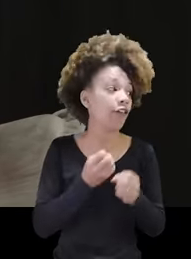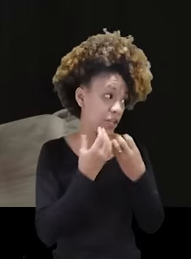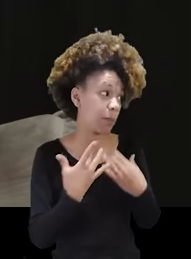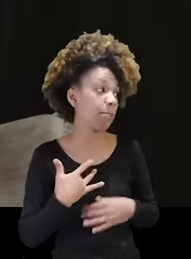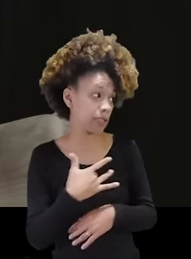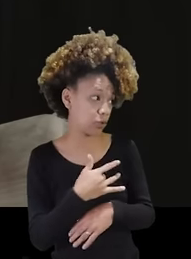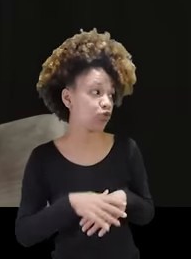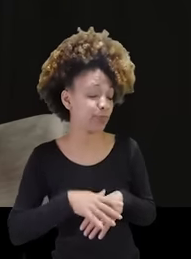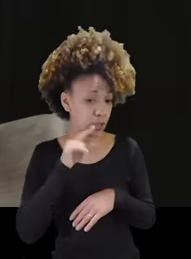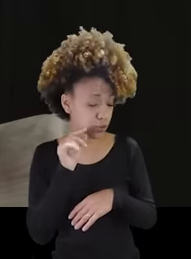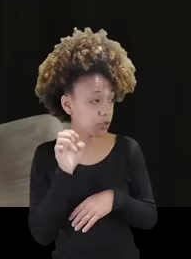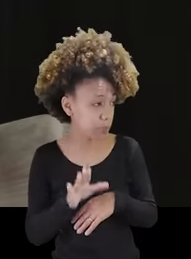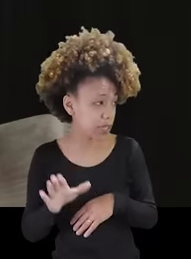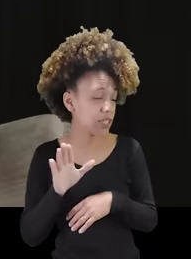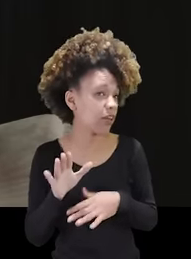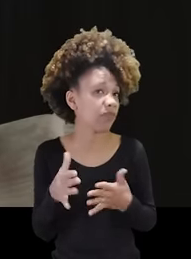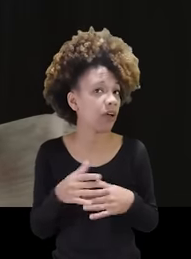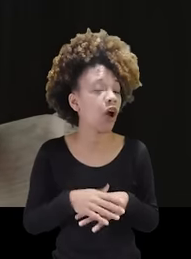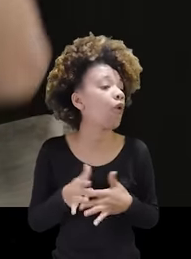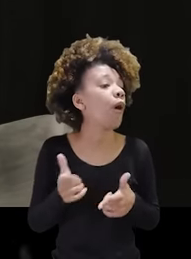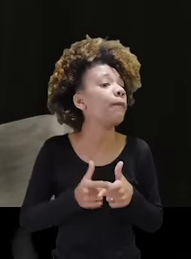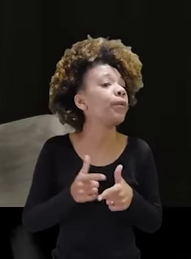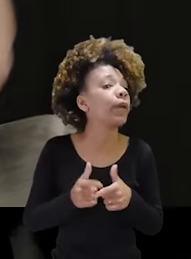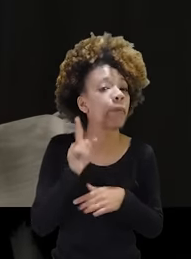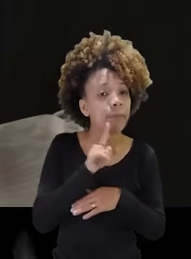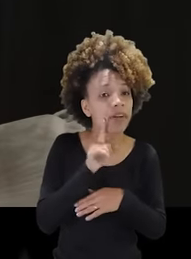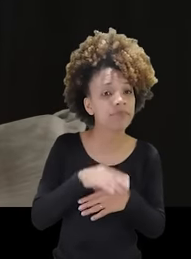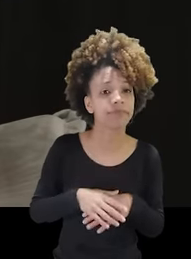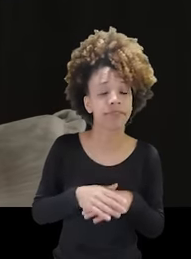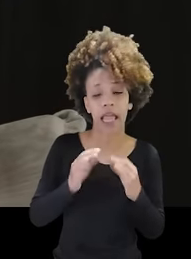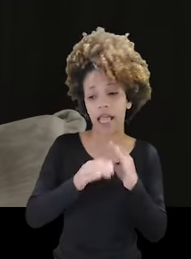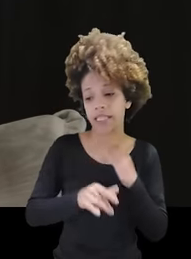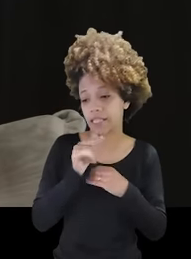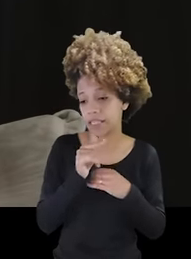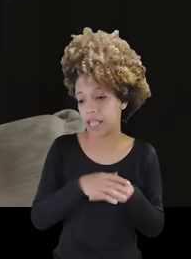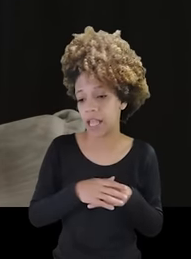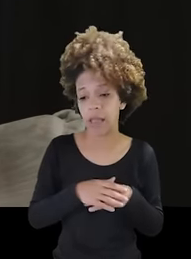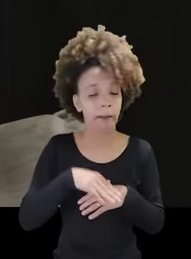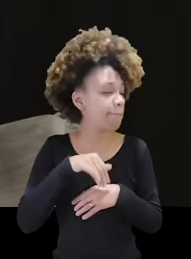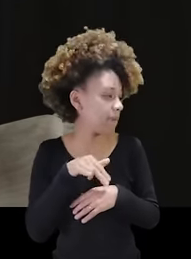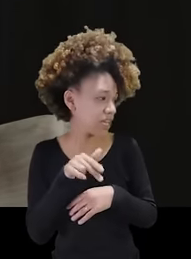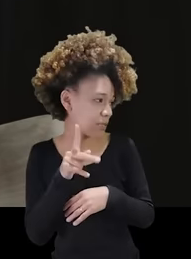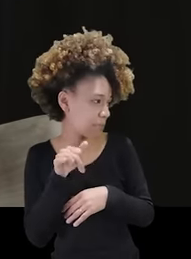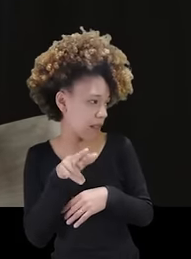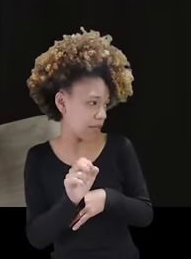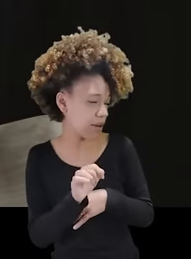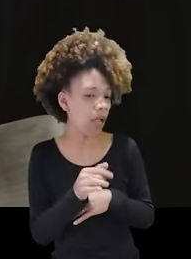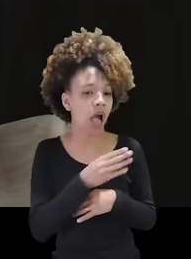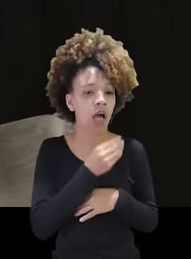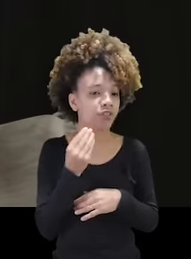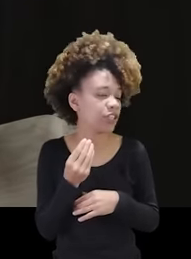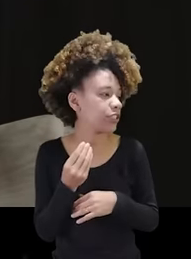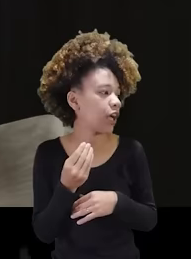que o Twitter brasileiro ele ele virou uma coisa assim qual que é o problema americano não é saneamento básico é um mês planing e aí fico